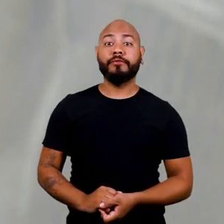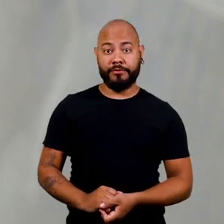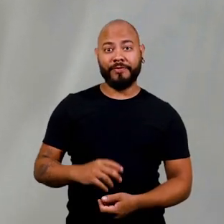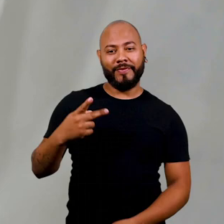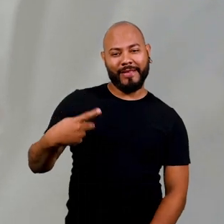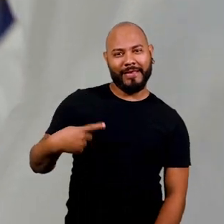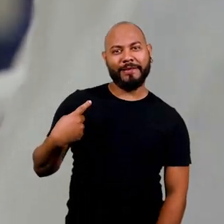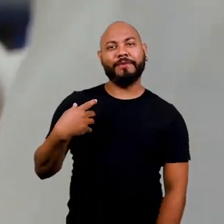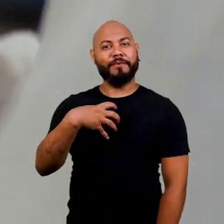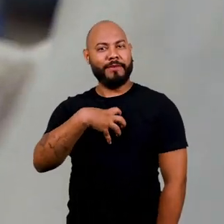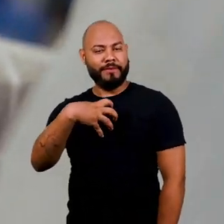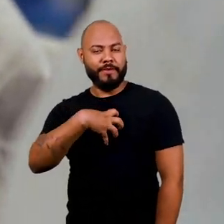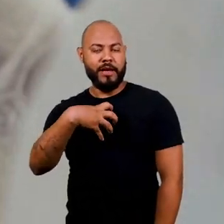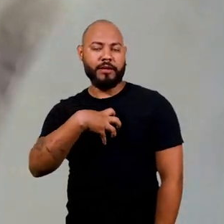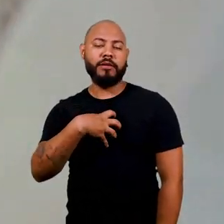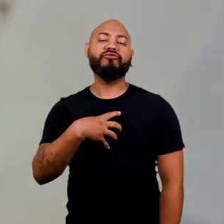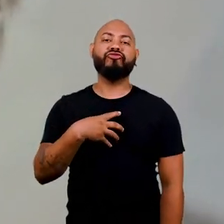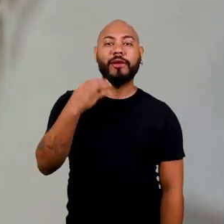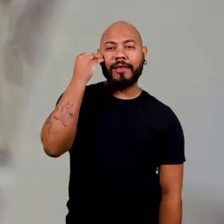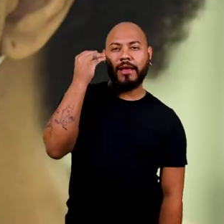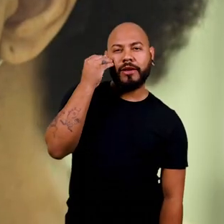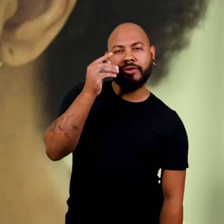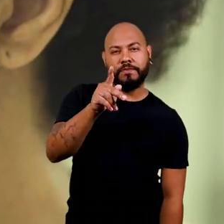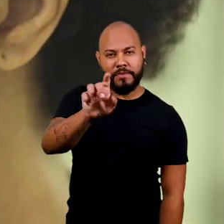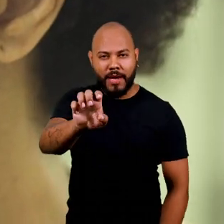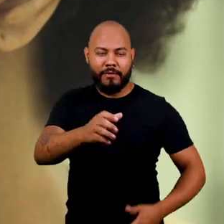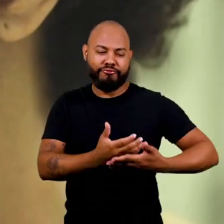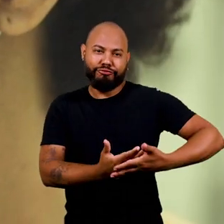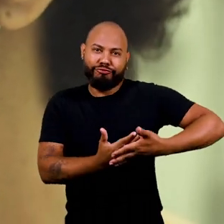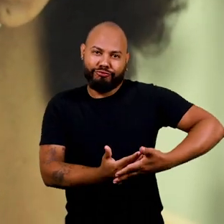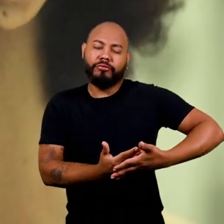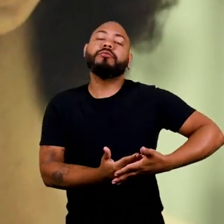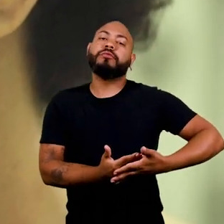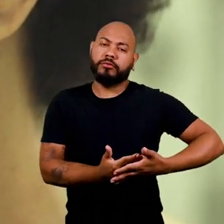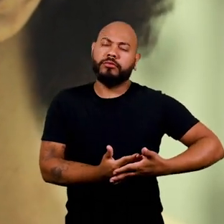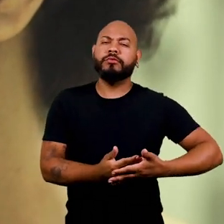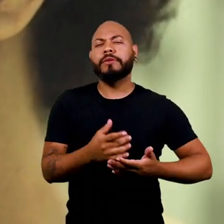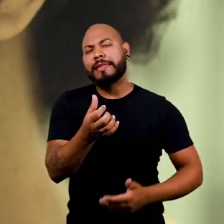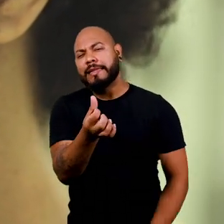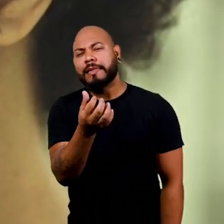Aqui na Bahia, pelo teste do pezinho, a cada